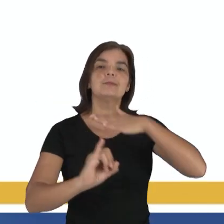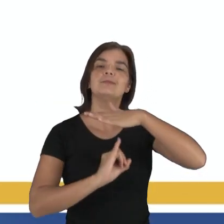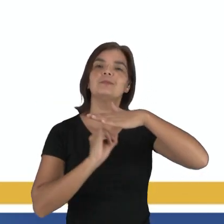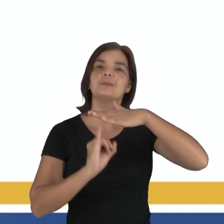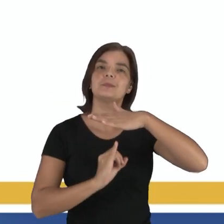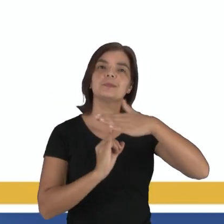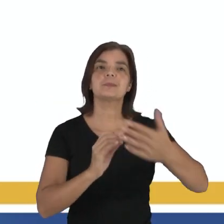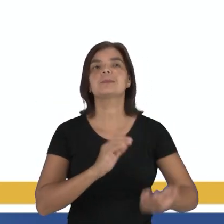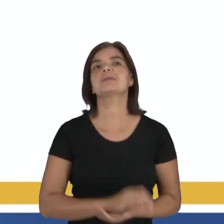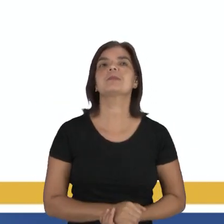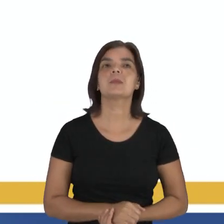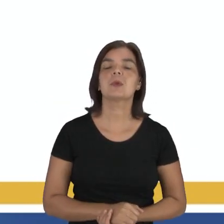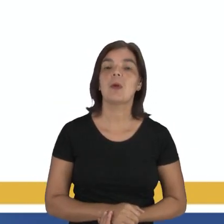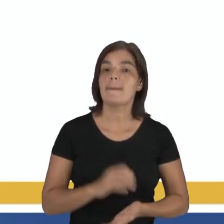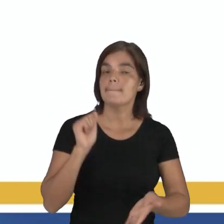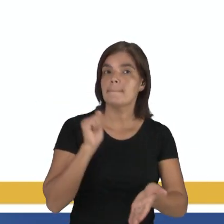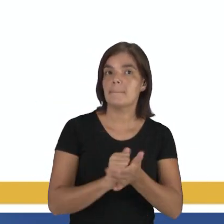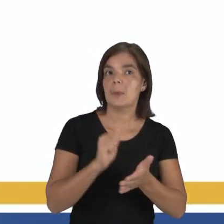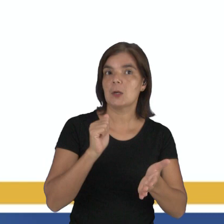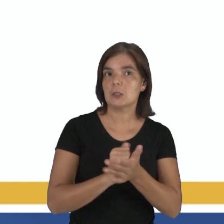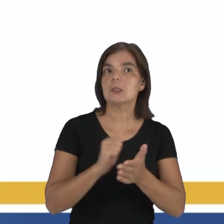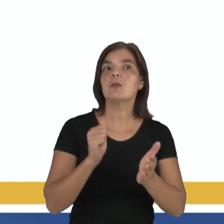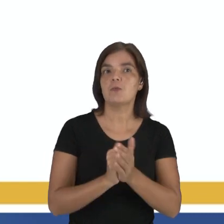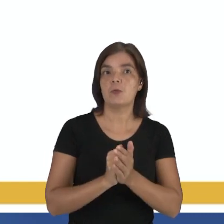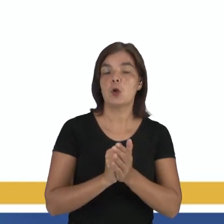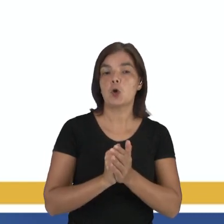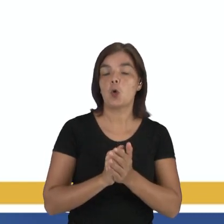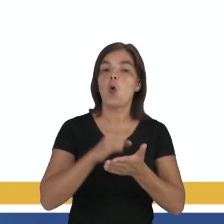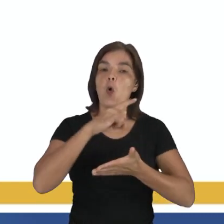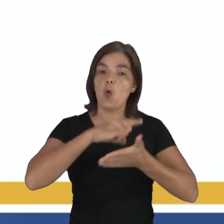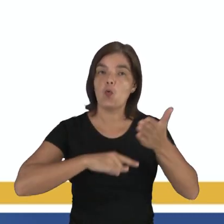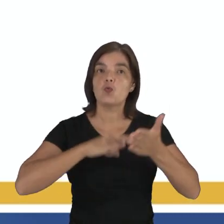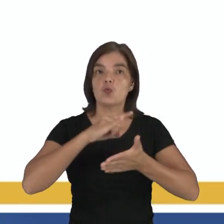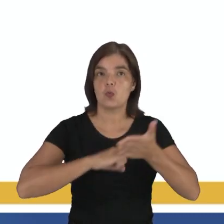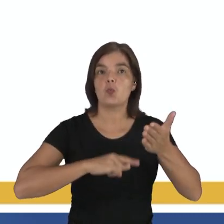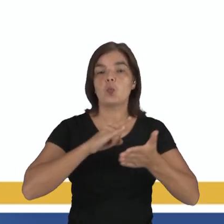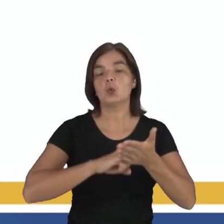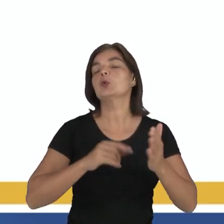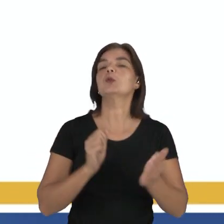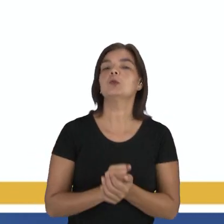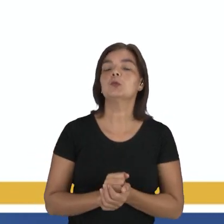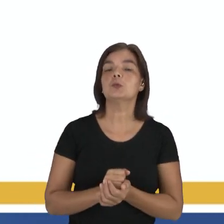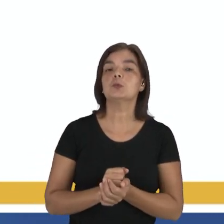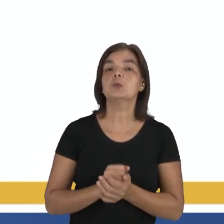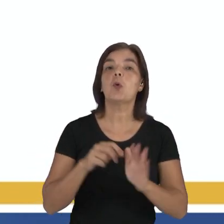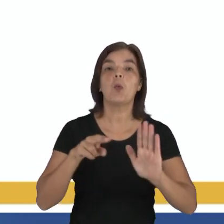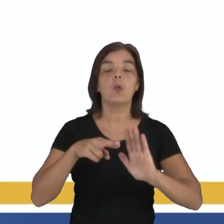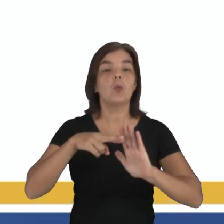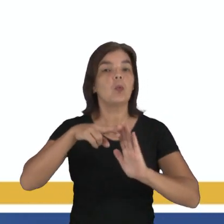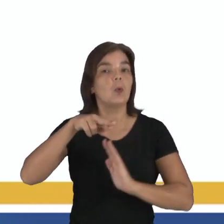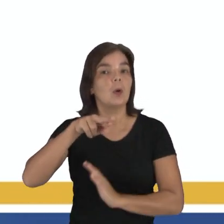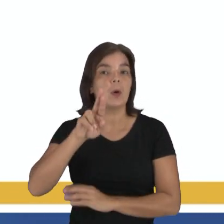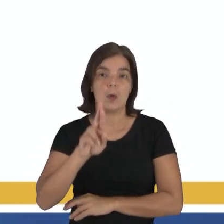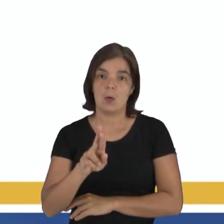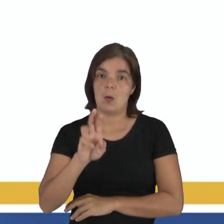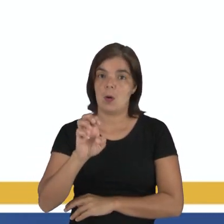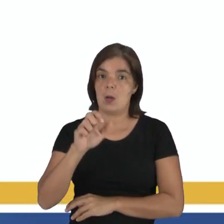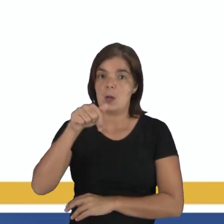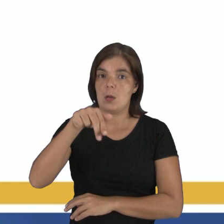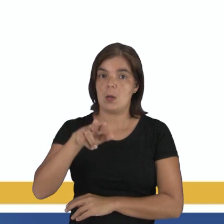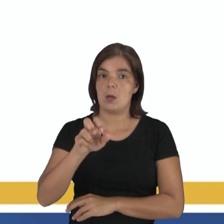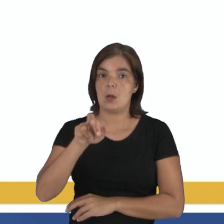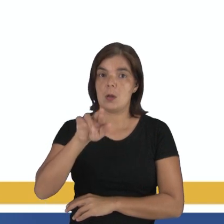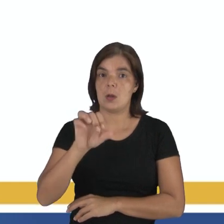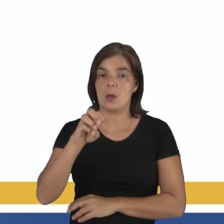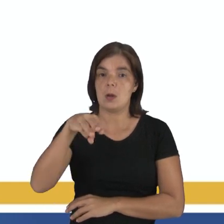utiliza linguagem informal. E para escrever um documento oficial, um requerimento. Nesse caso, gente,